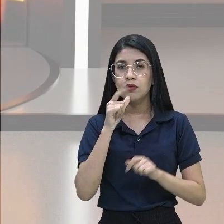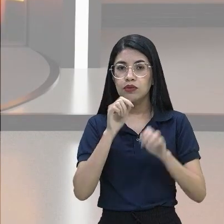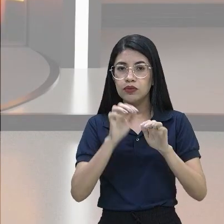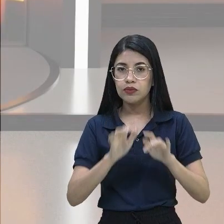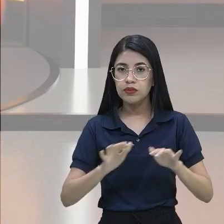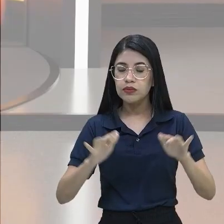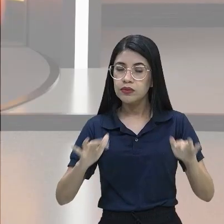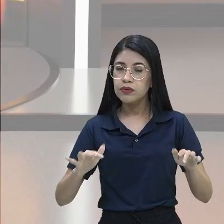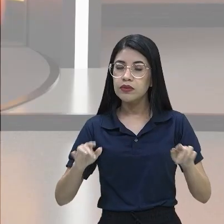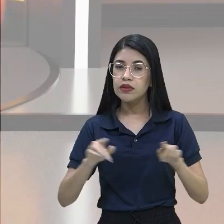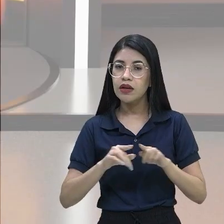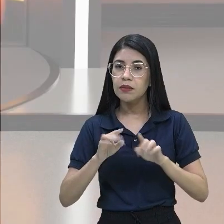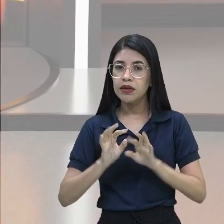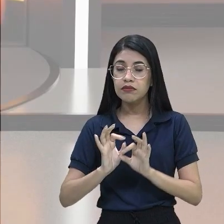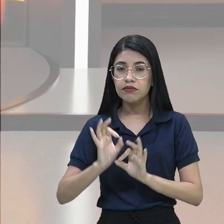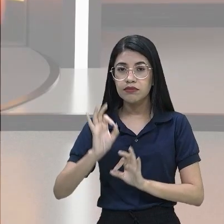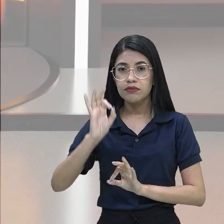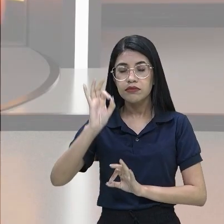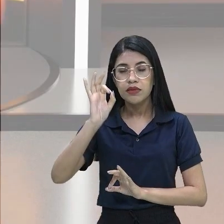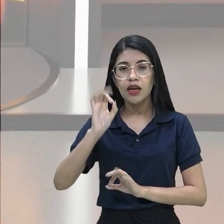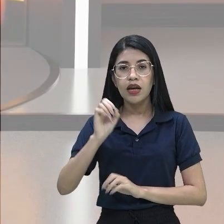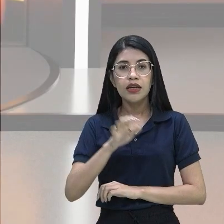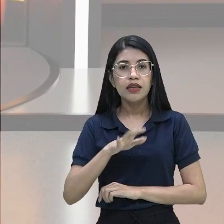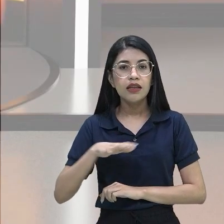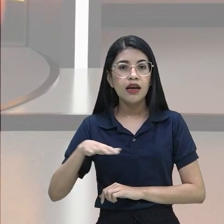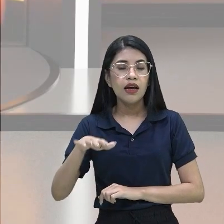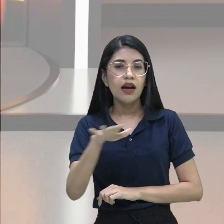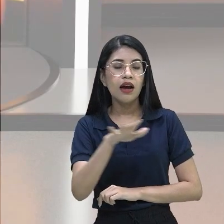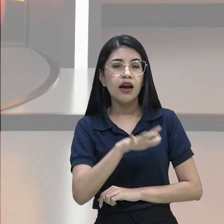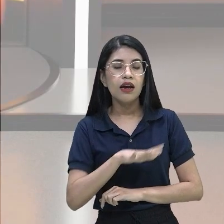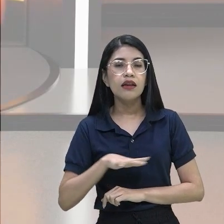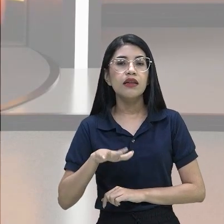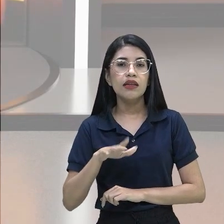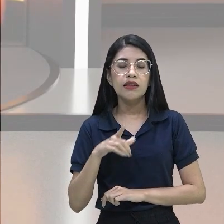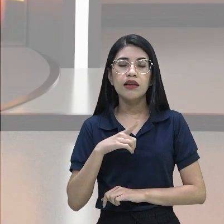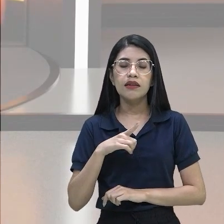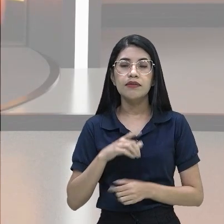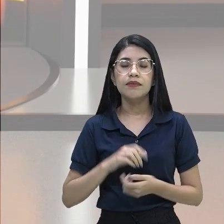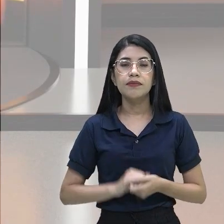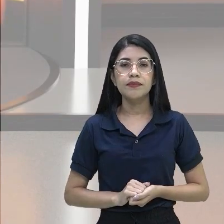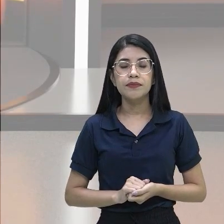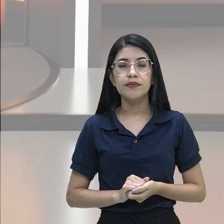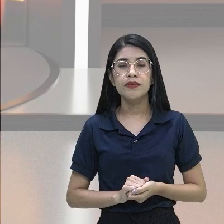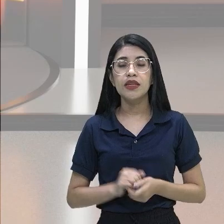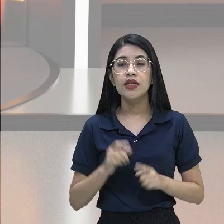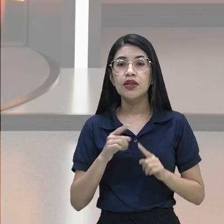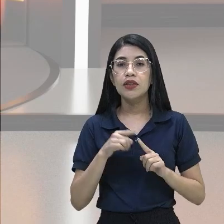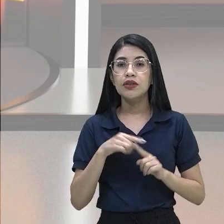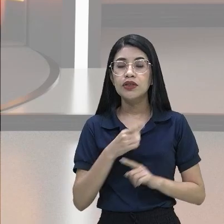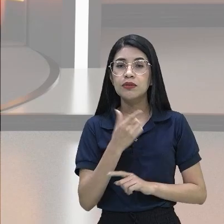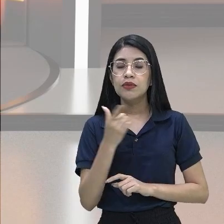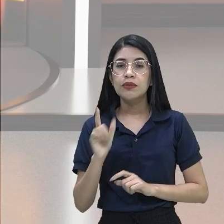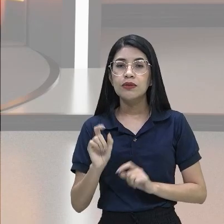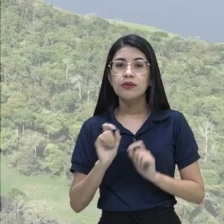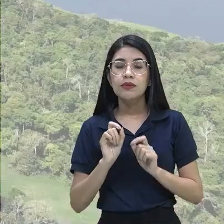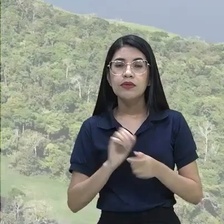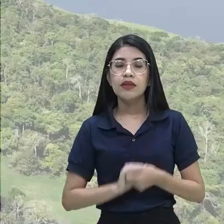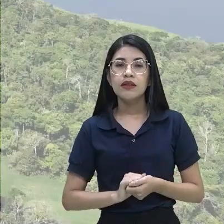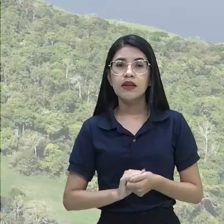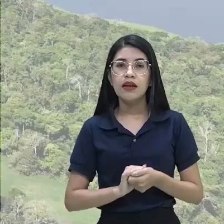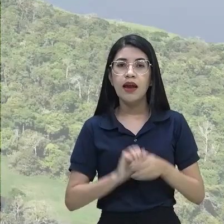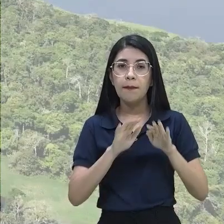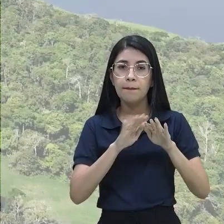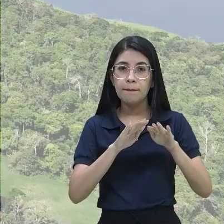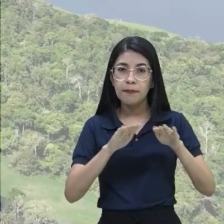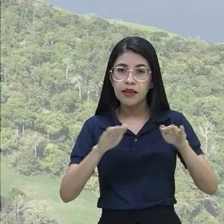das altitudes, o que tem ao seu entorno, tá bom? Outra forma de relevo do Brasil vão ser as